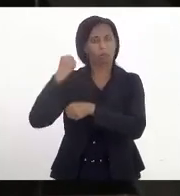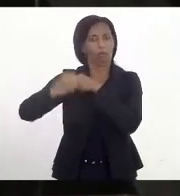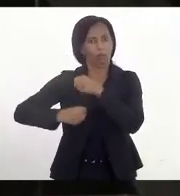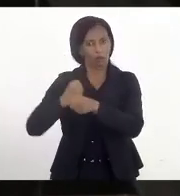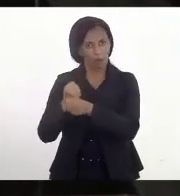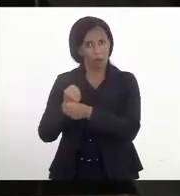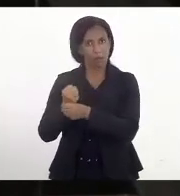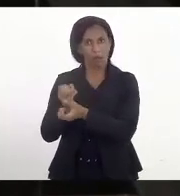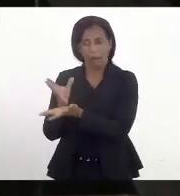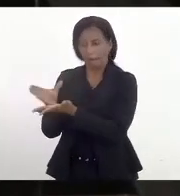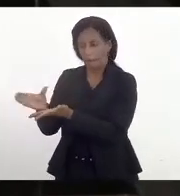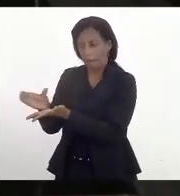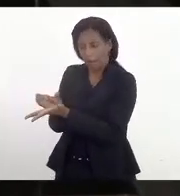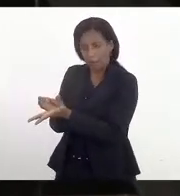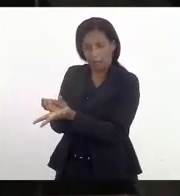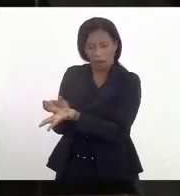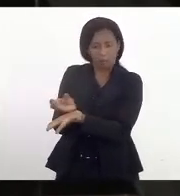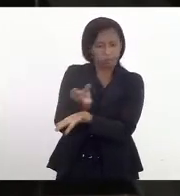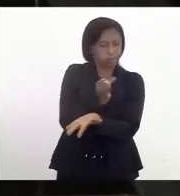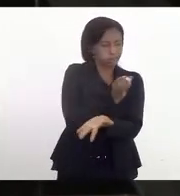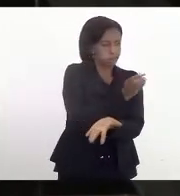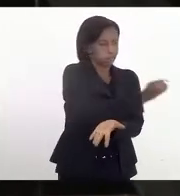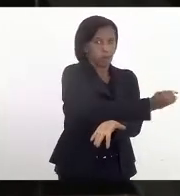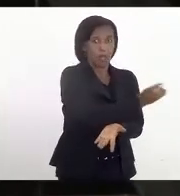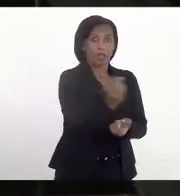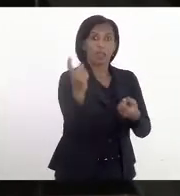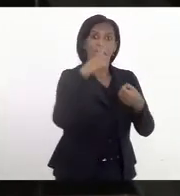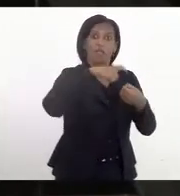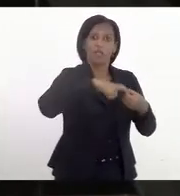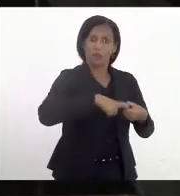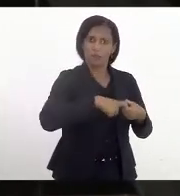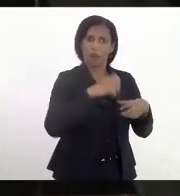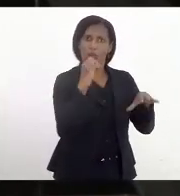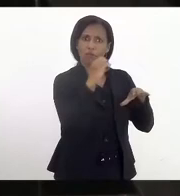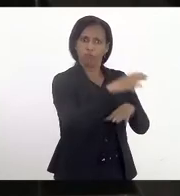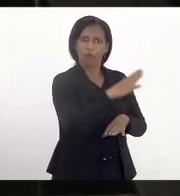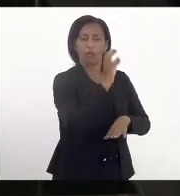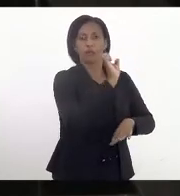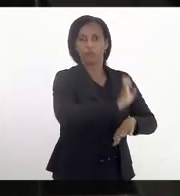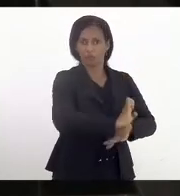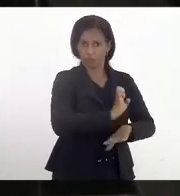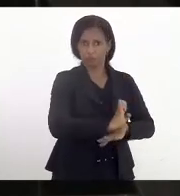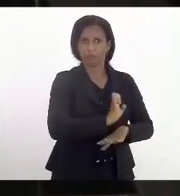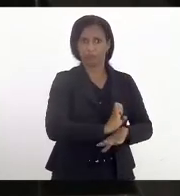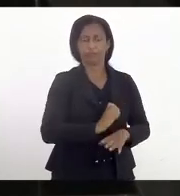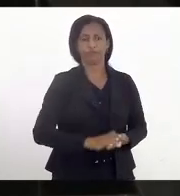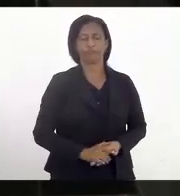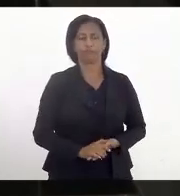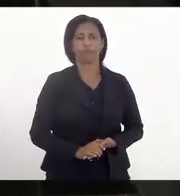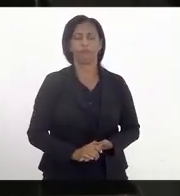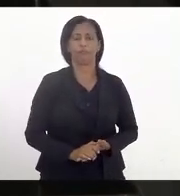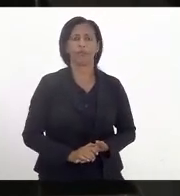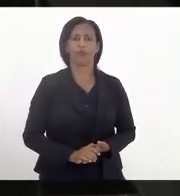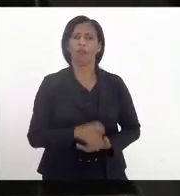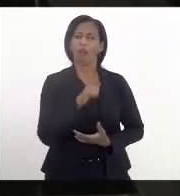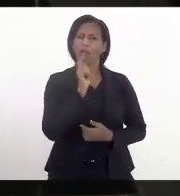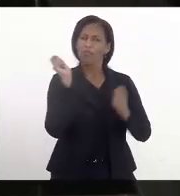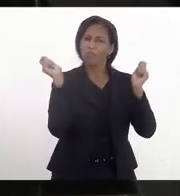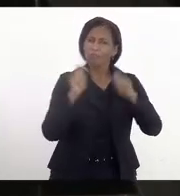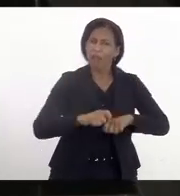devolvida aos cofres do tesouro do Estado a cadeia